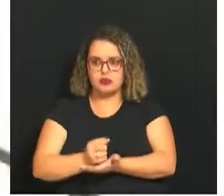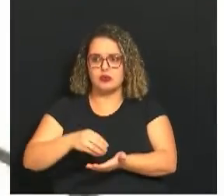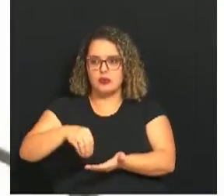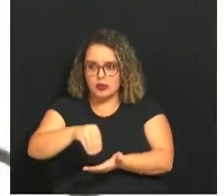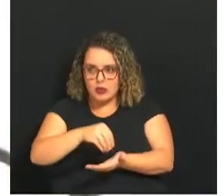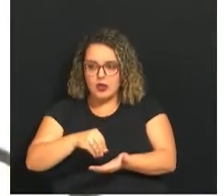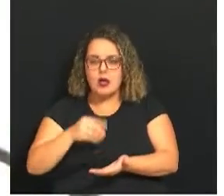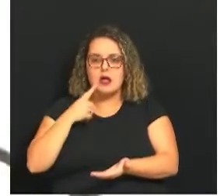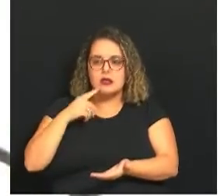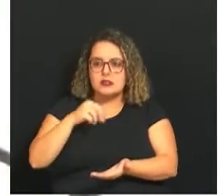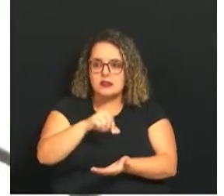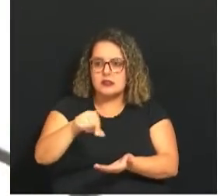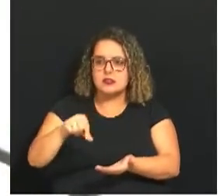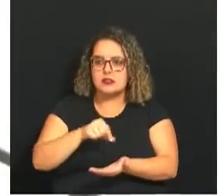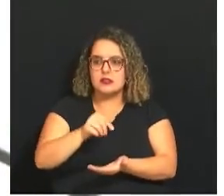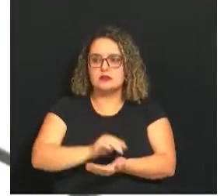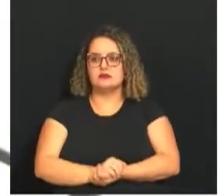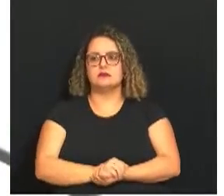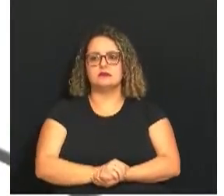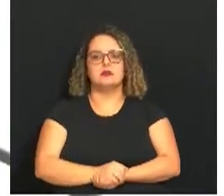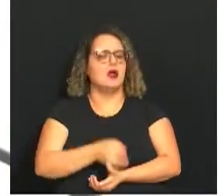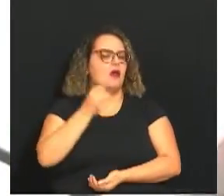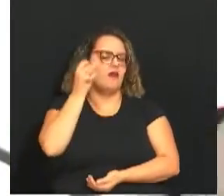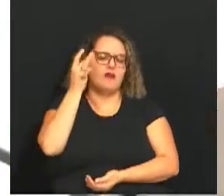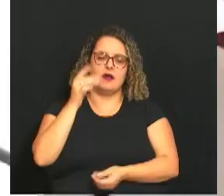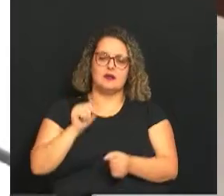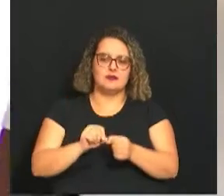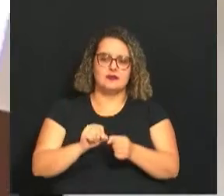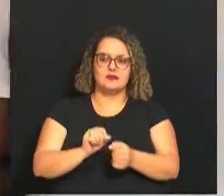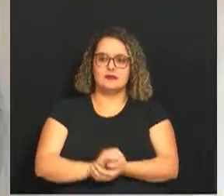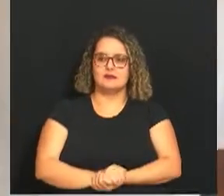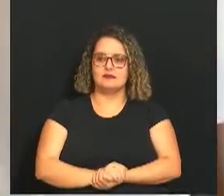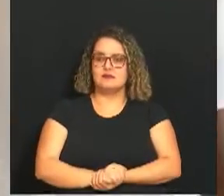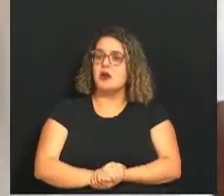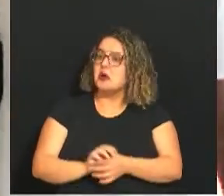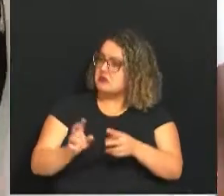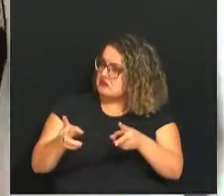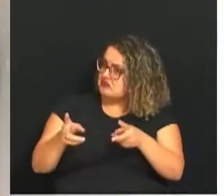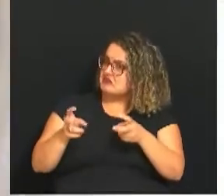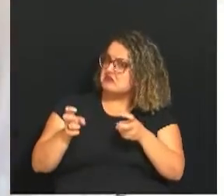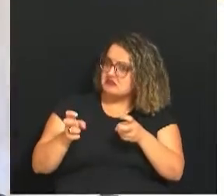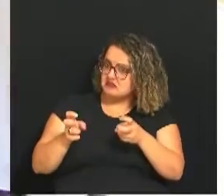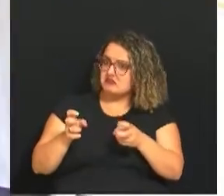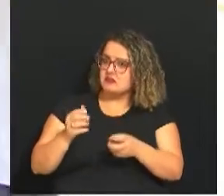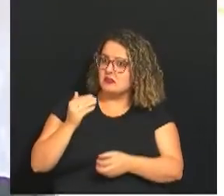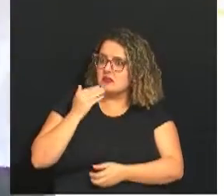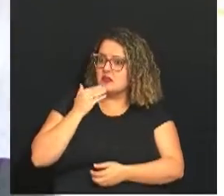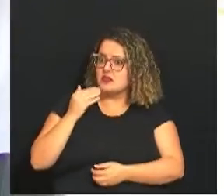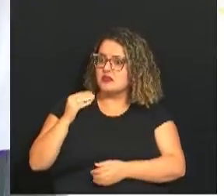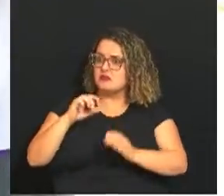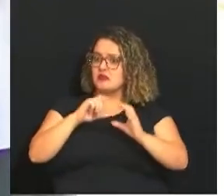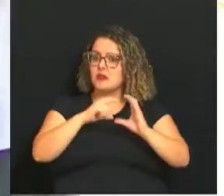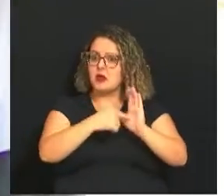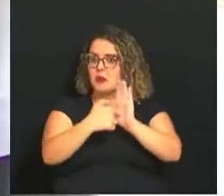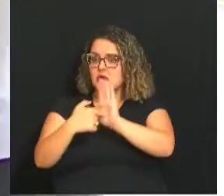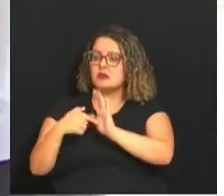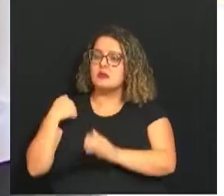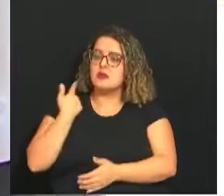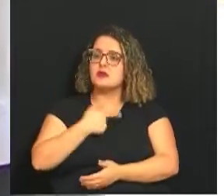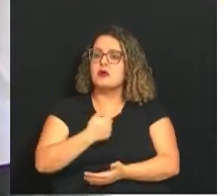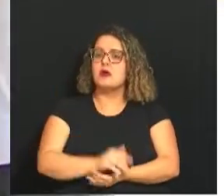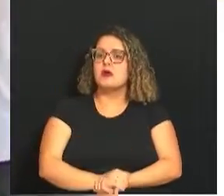né? Mas é facinho de fazer a cavalinha. Legal, a gente percebe, ó, pedir pro Mingão mostrar pra gente, ó, o